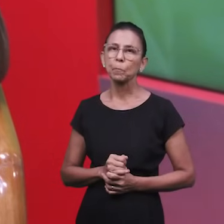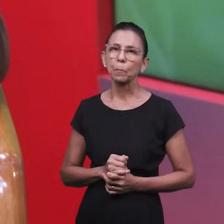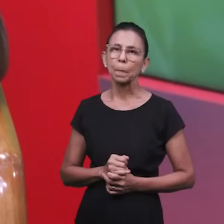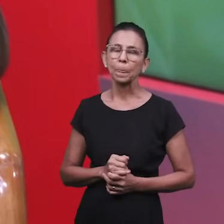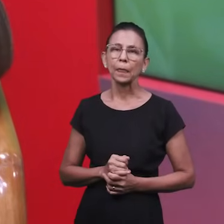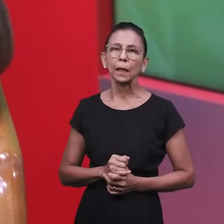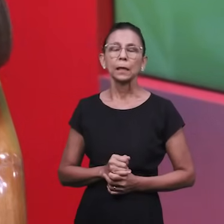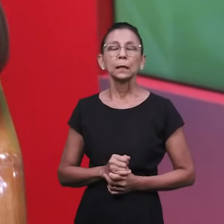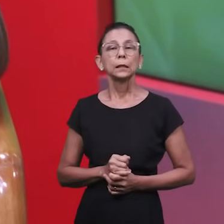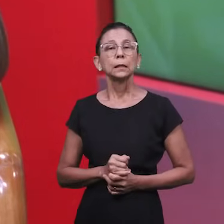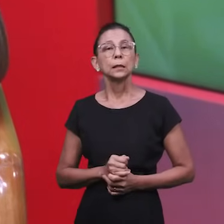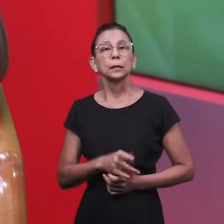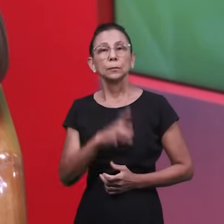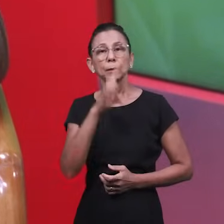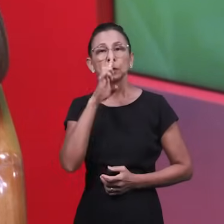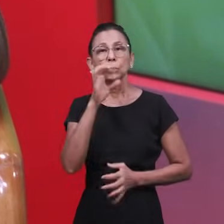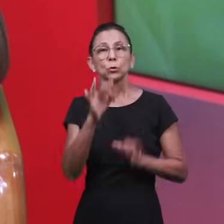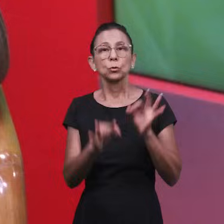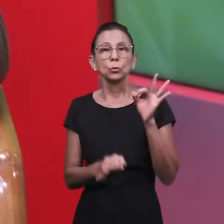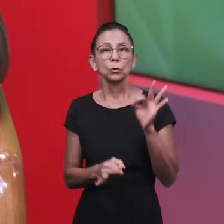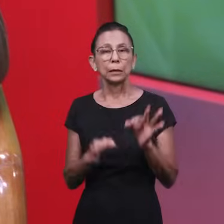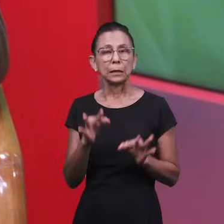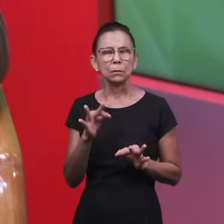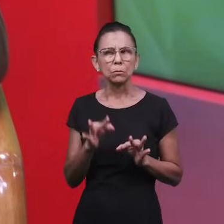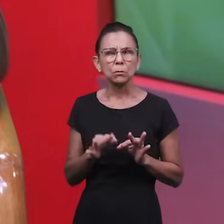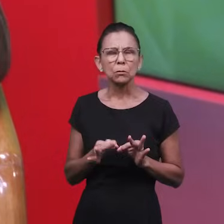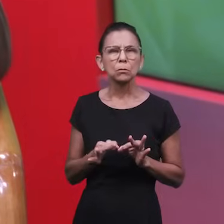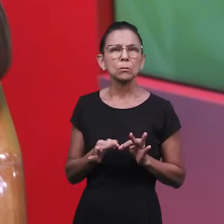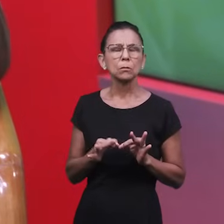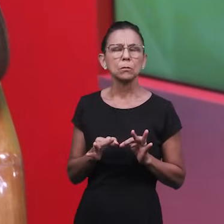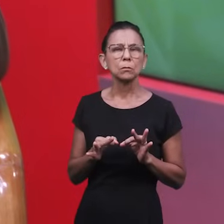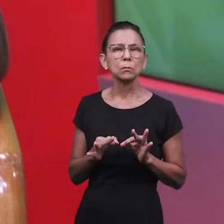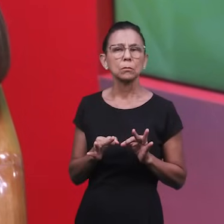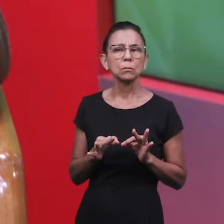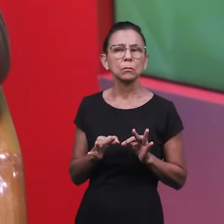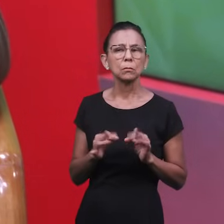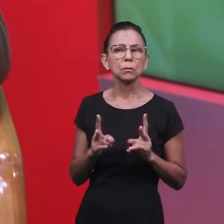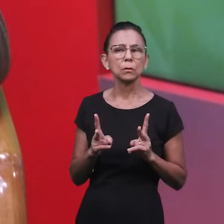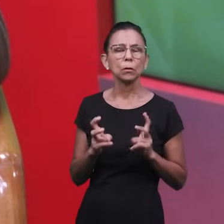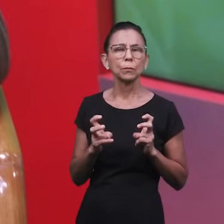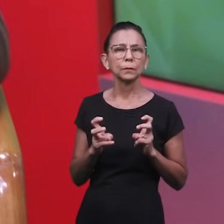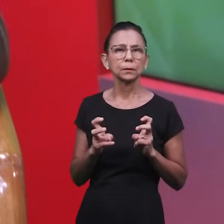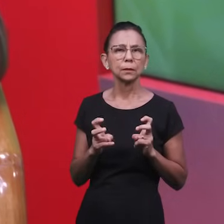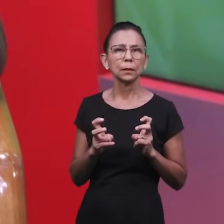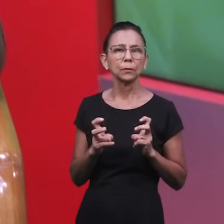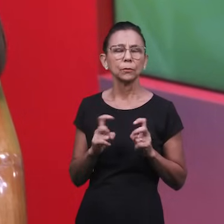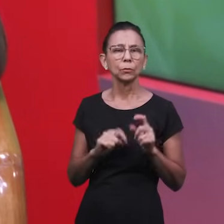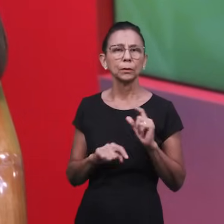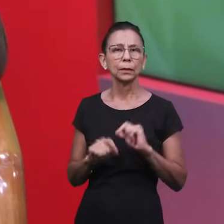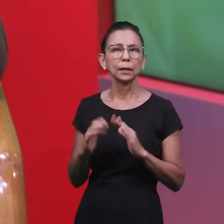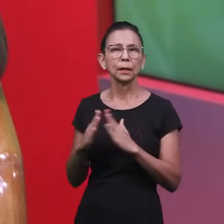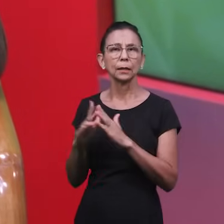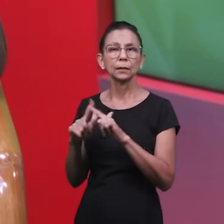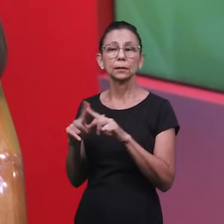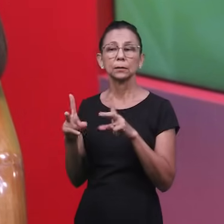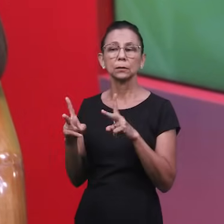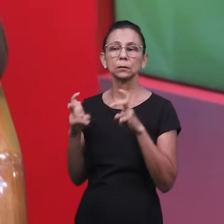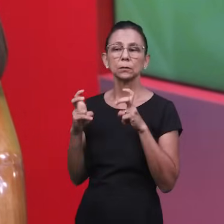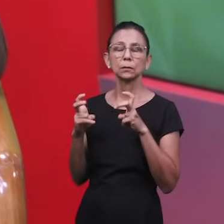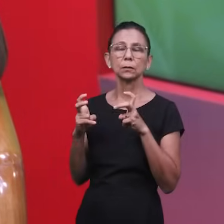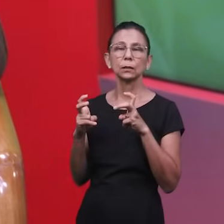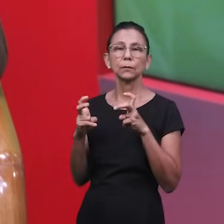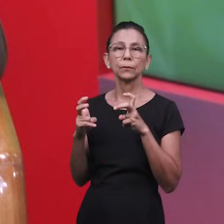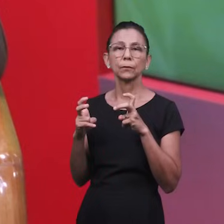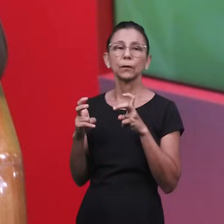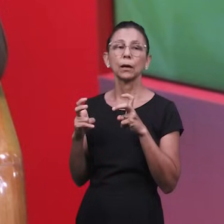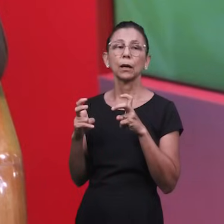dos sinais e juízos, isto é, dos marcadores proféticos, é que a igreja